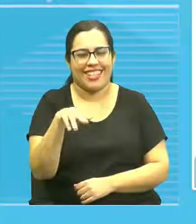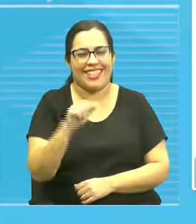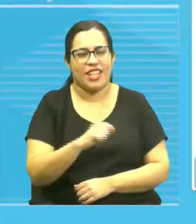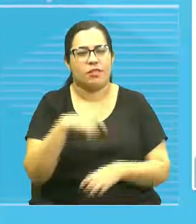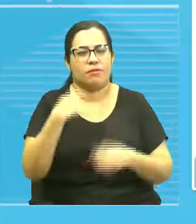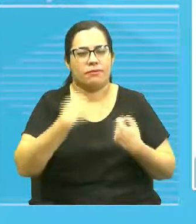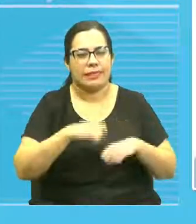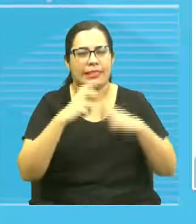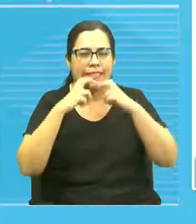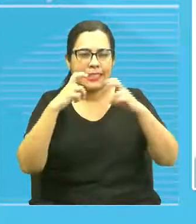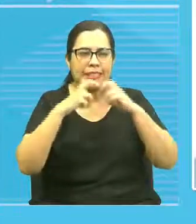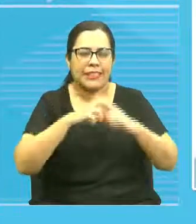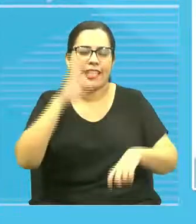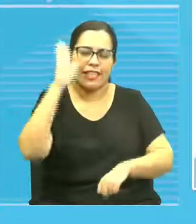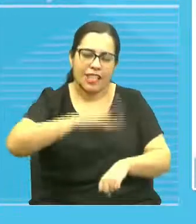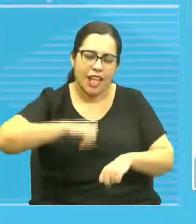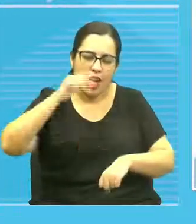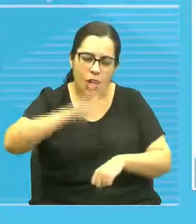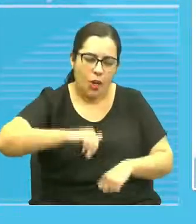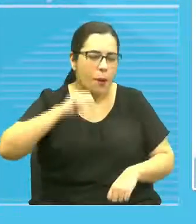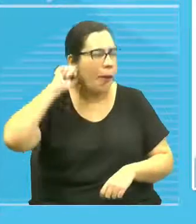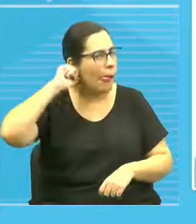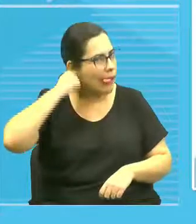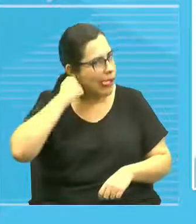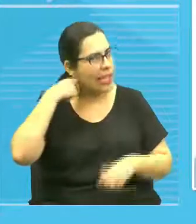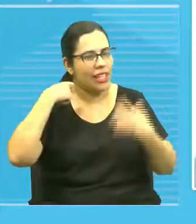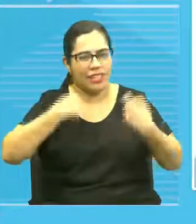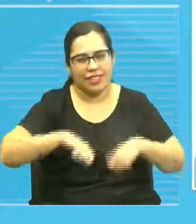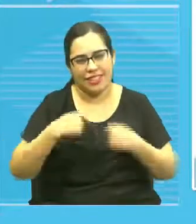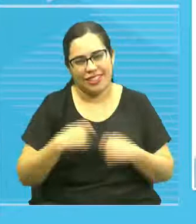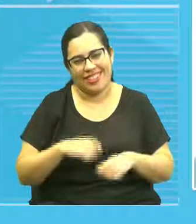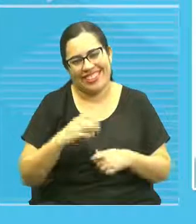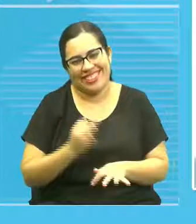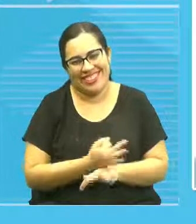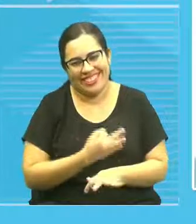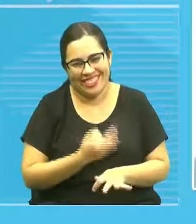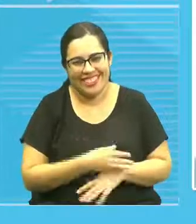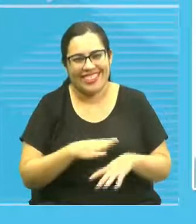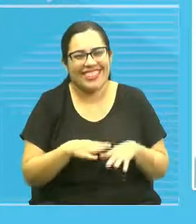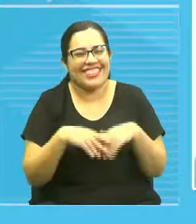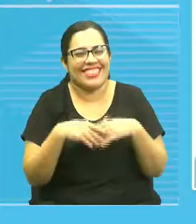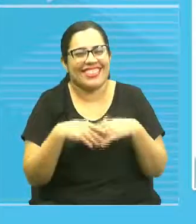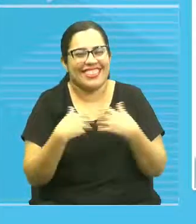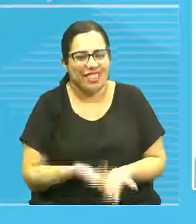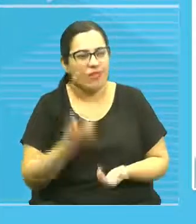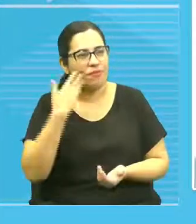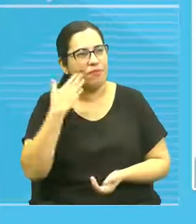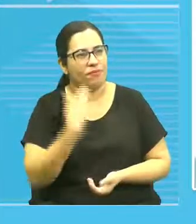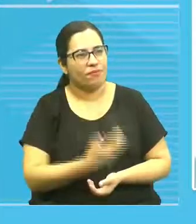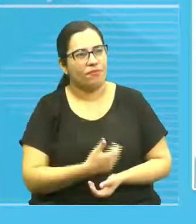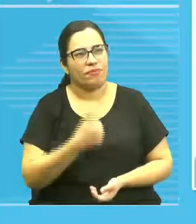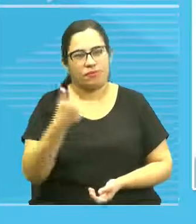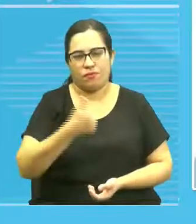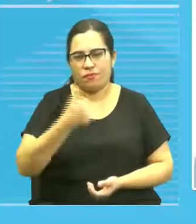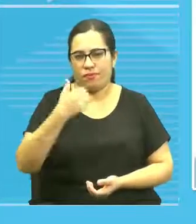dela todo dia, não dá certo. Uma caloria